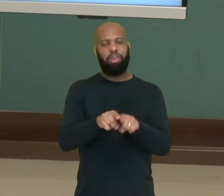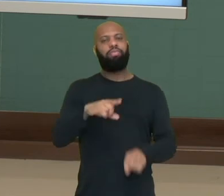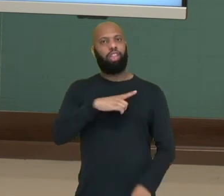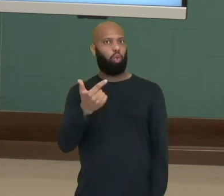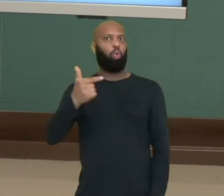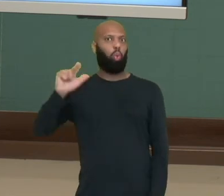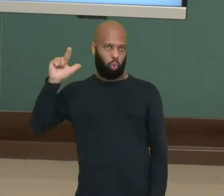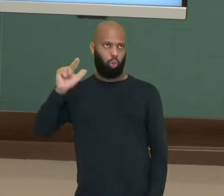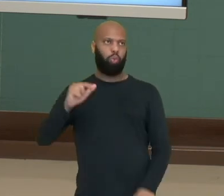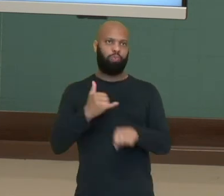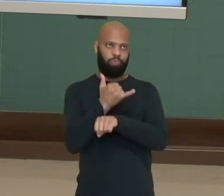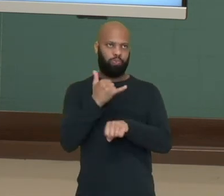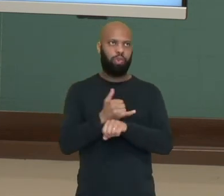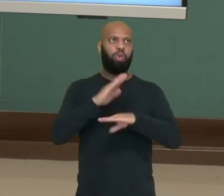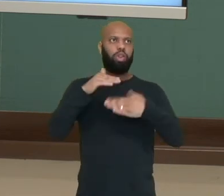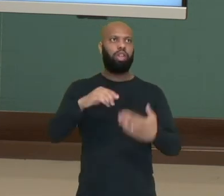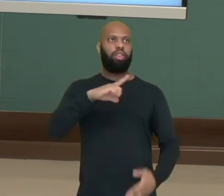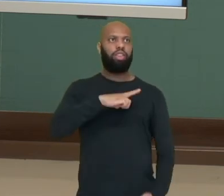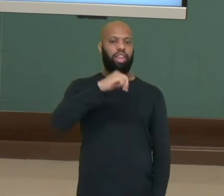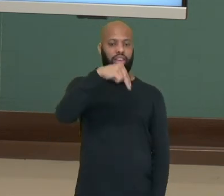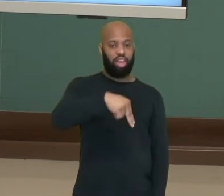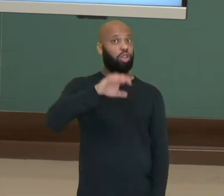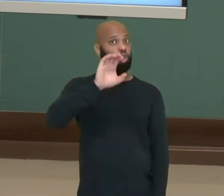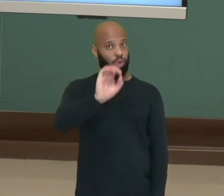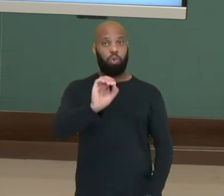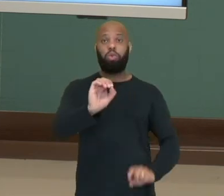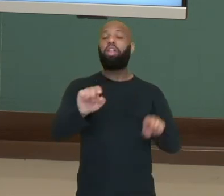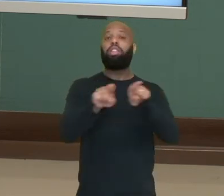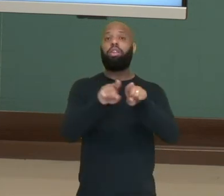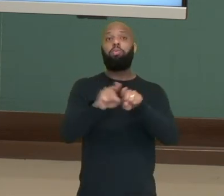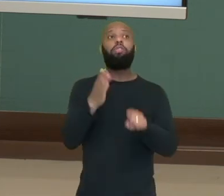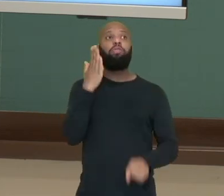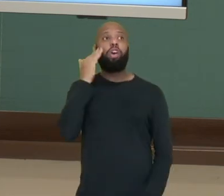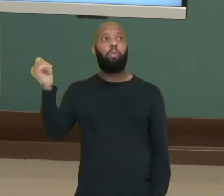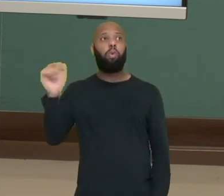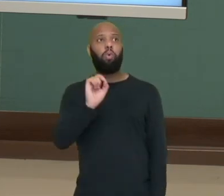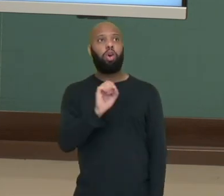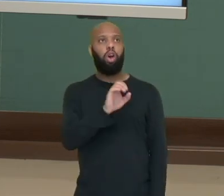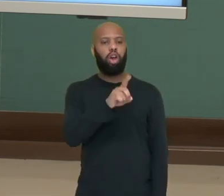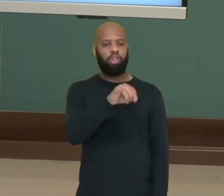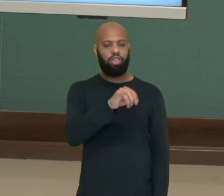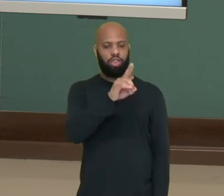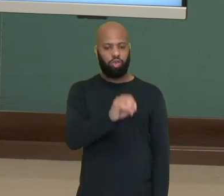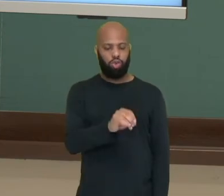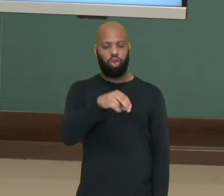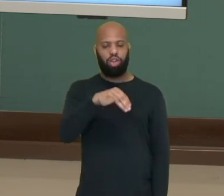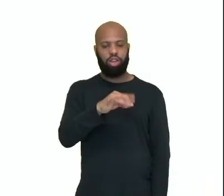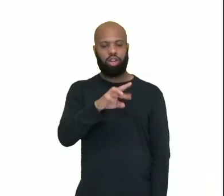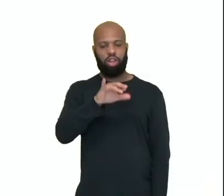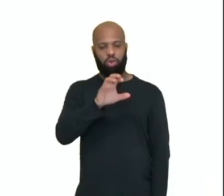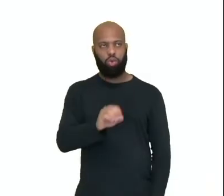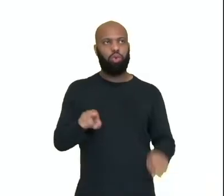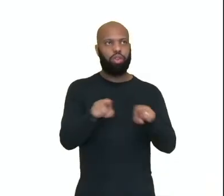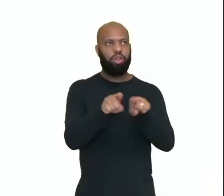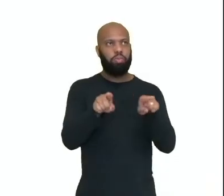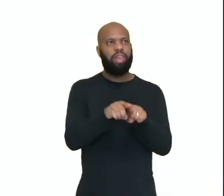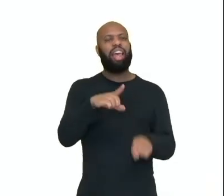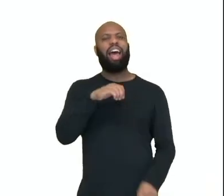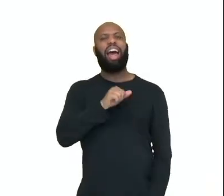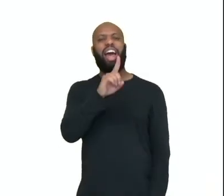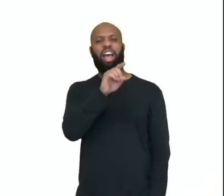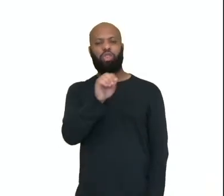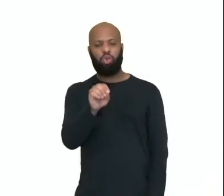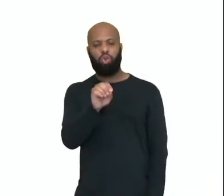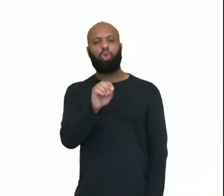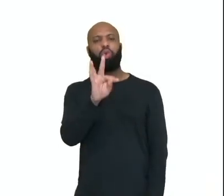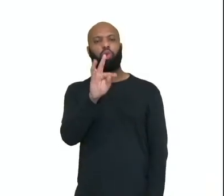O monóxido de nitrogênio, o NO, é também conhecido como óxido nítrico e monóxido de azoto. É um